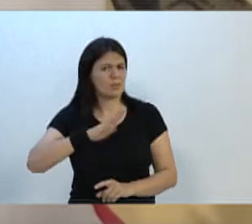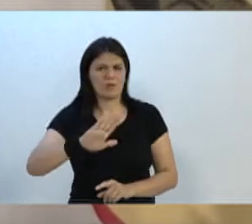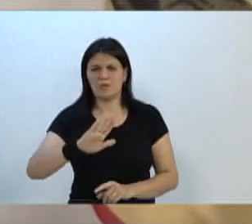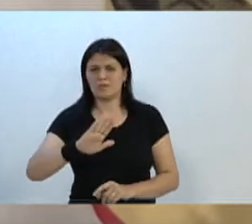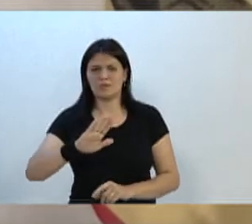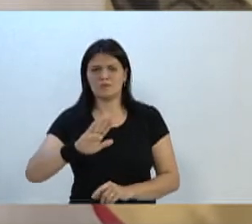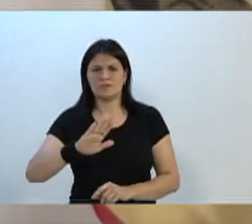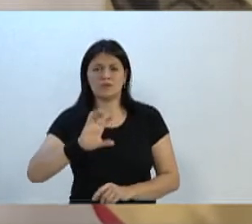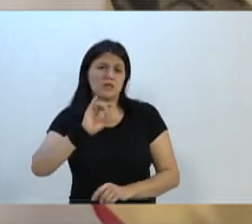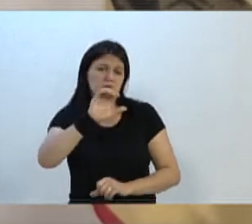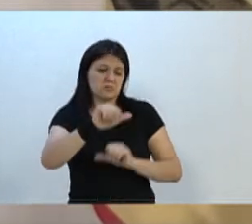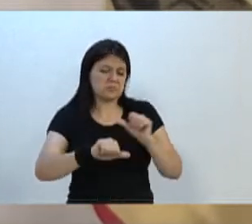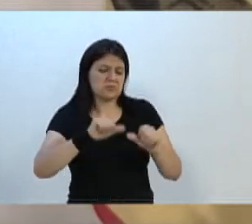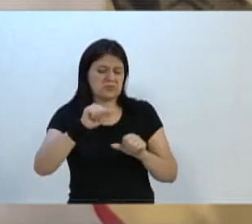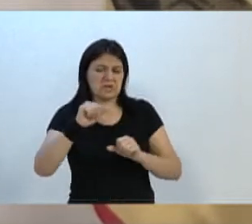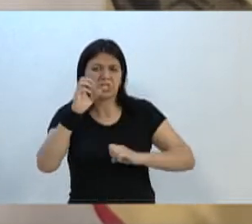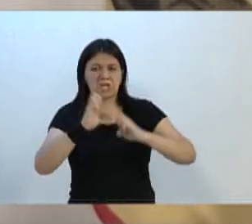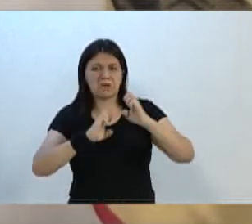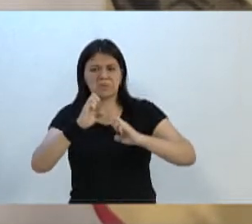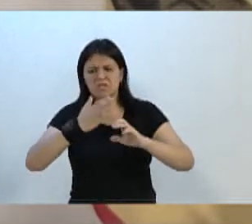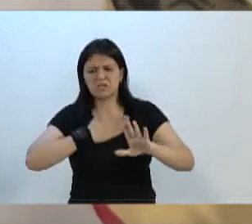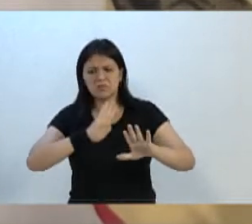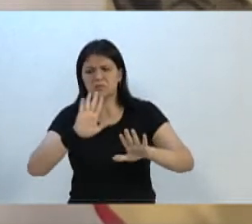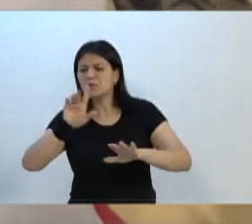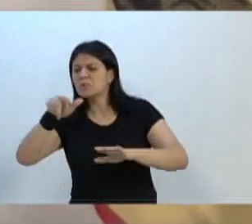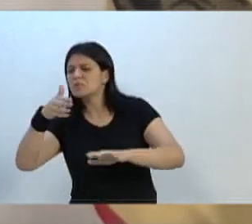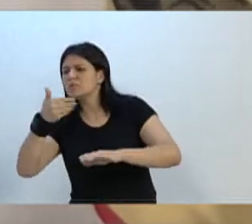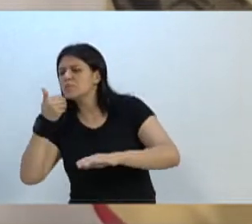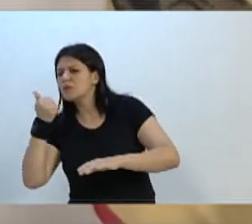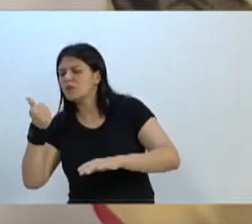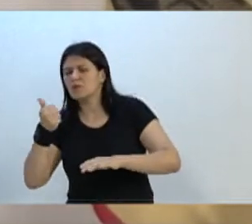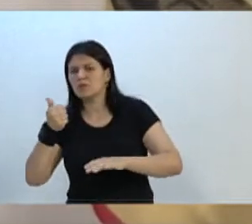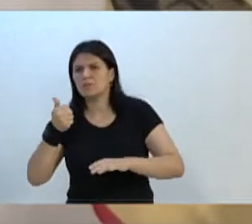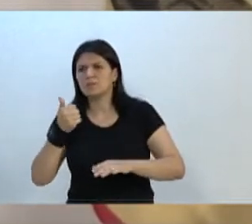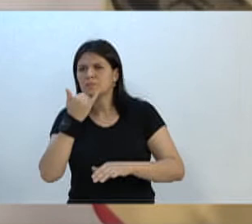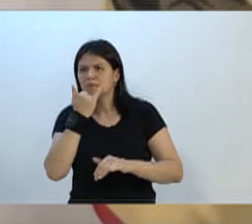basta trocar a empresa que nos desagradou por outra melhor